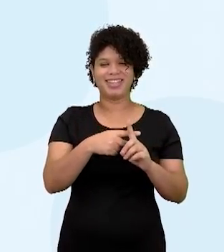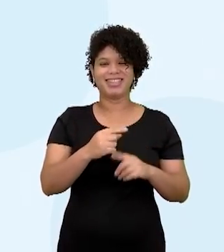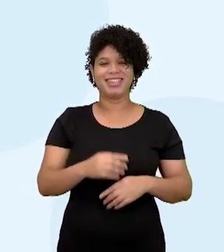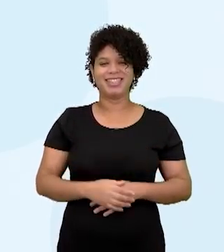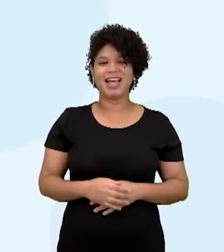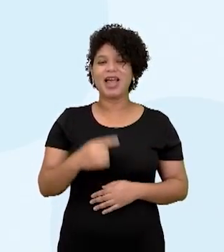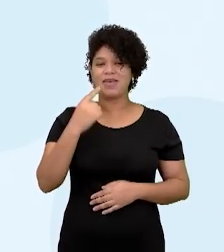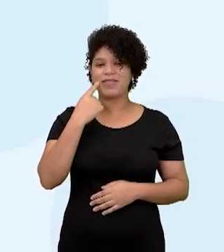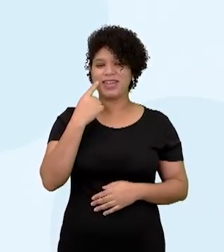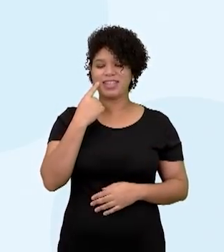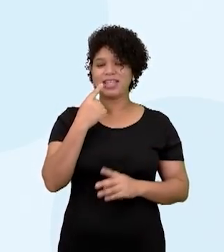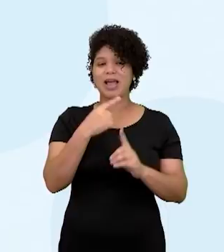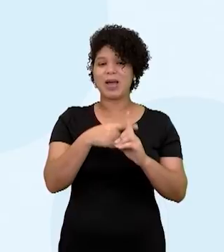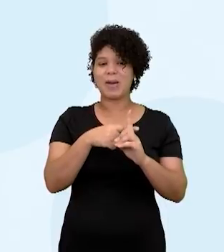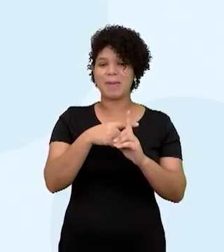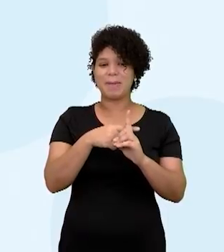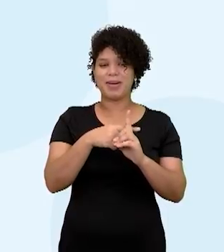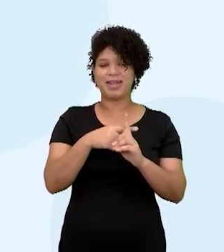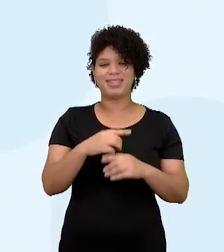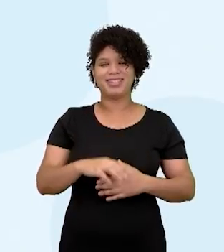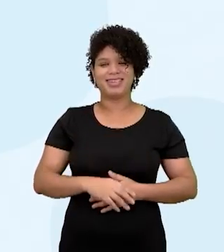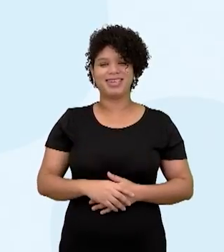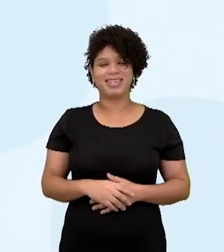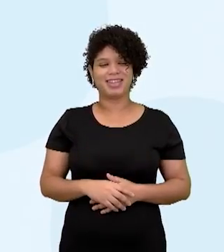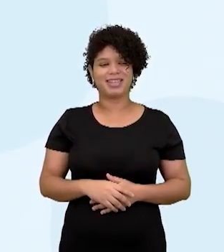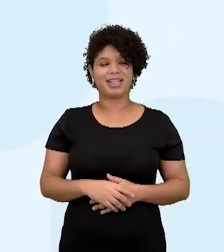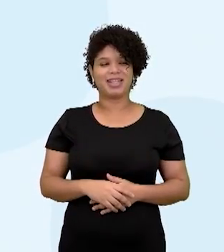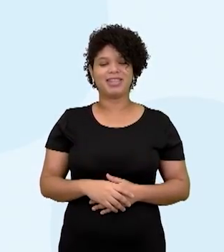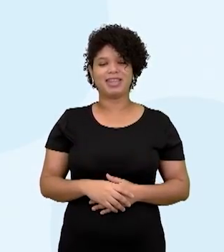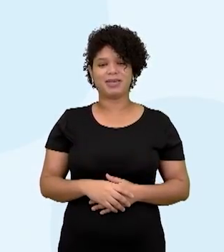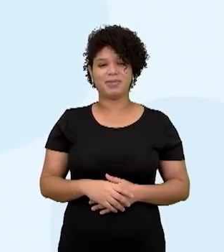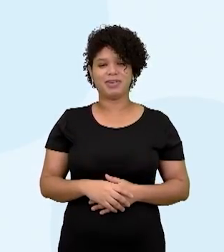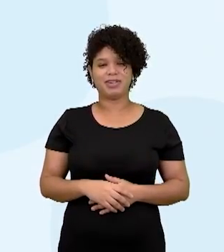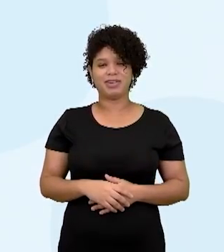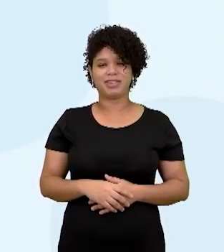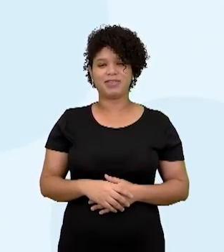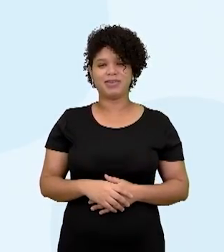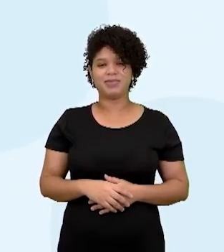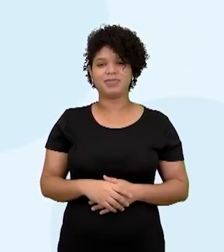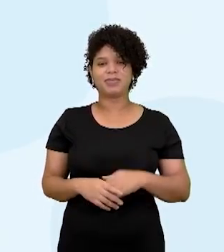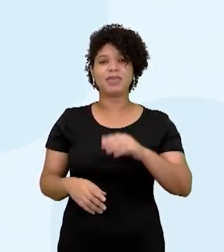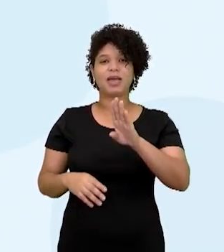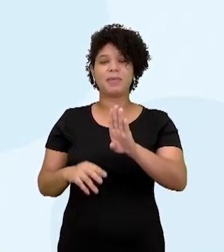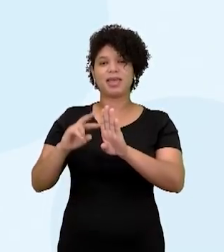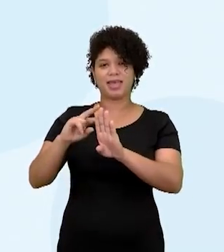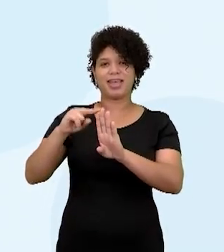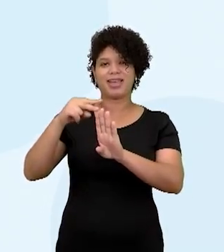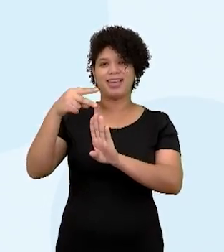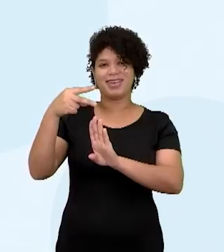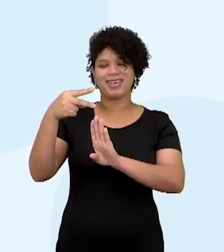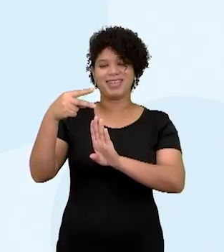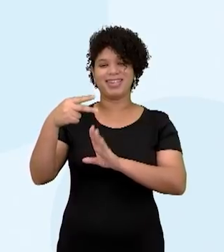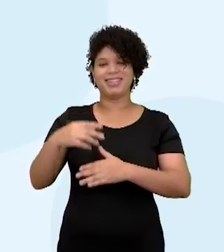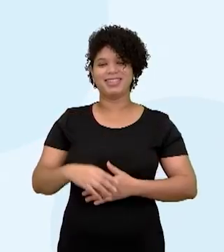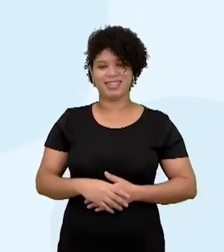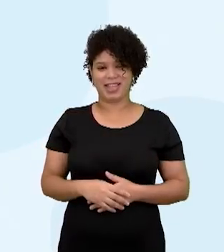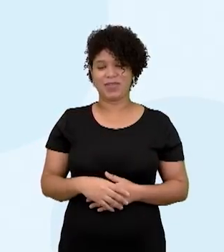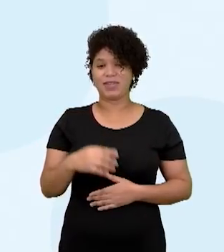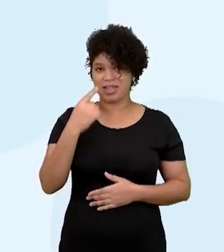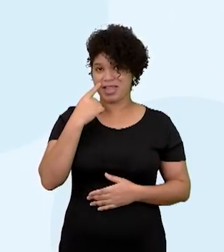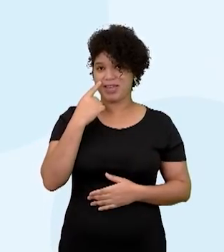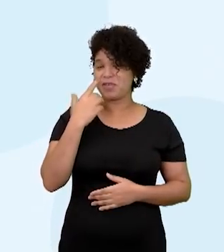aqui do meio, duas vezes o primeiro termo vezes o segundo, mais quadrado do segundo. E quadrado da diferença de dois